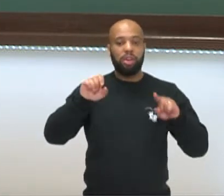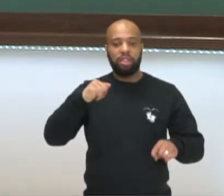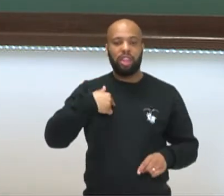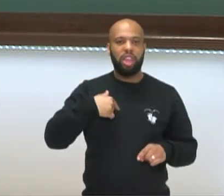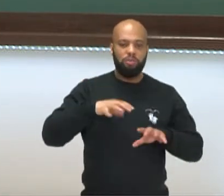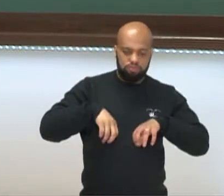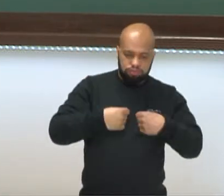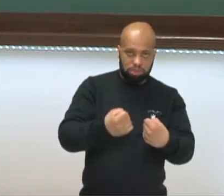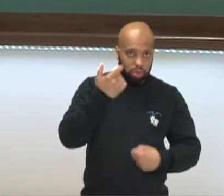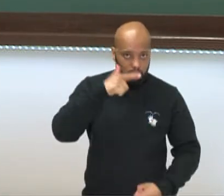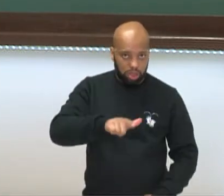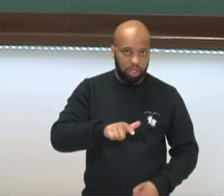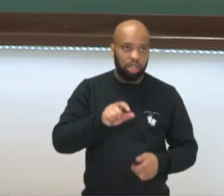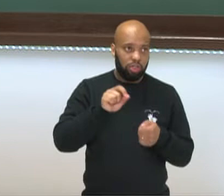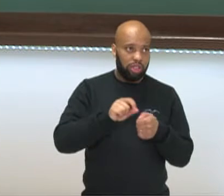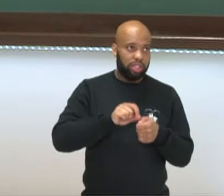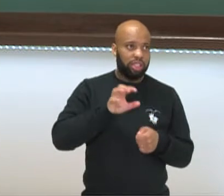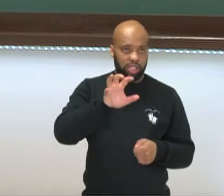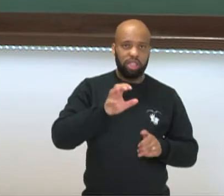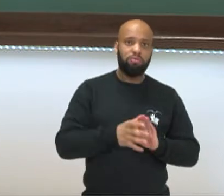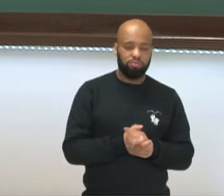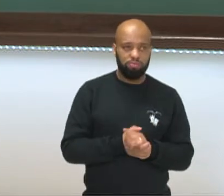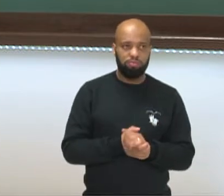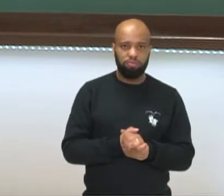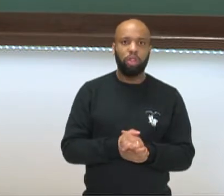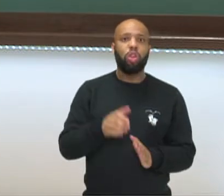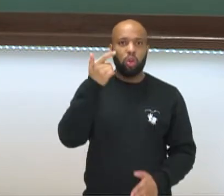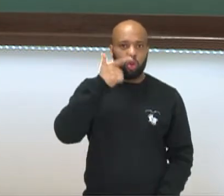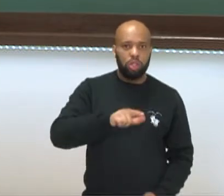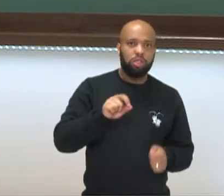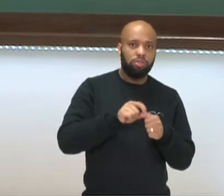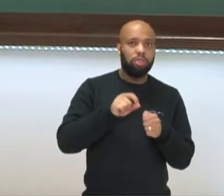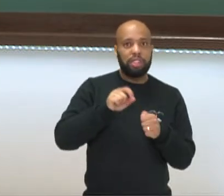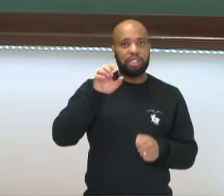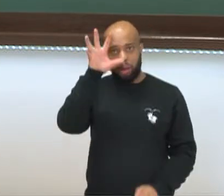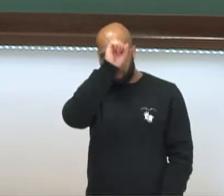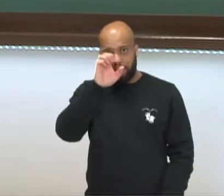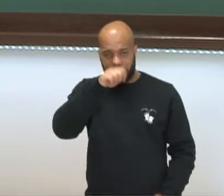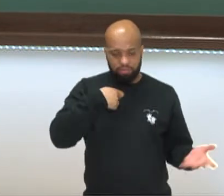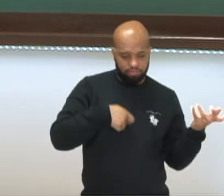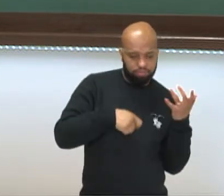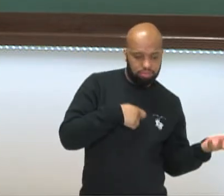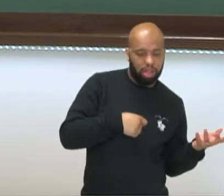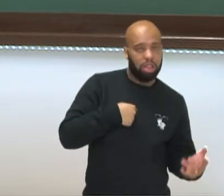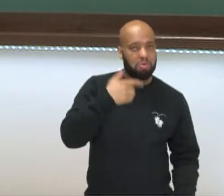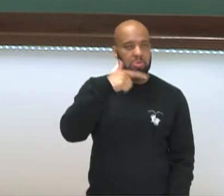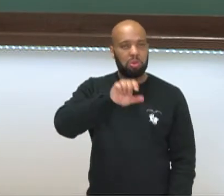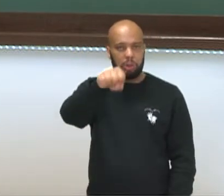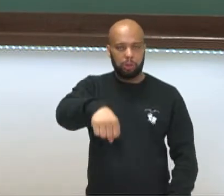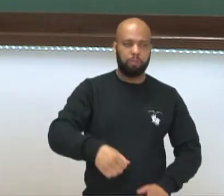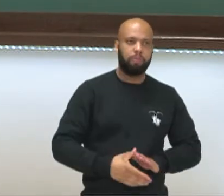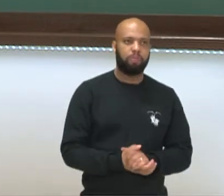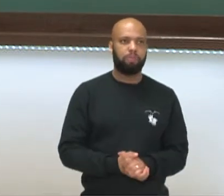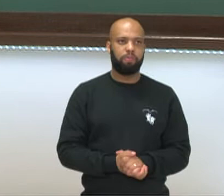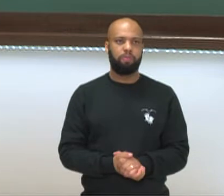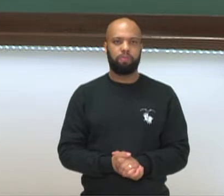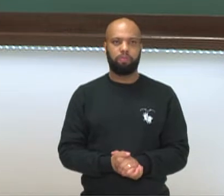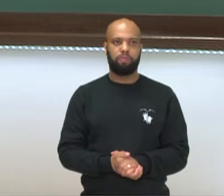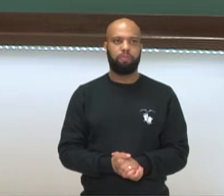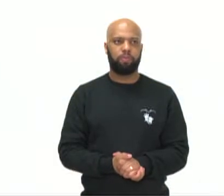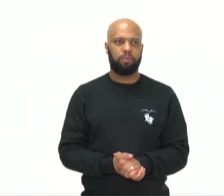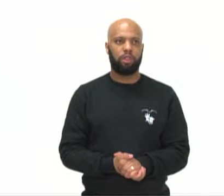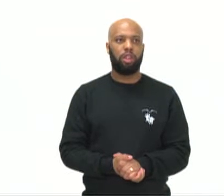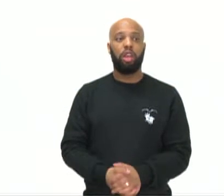esforçar, eu consigo fazer aí consigo aprender a tocar um instrumento? É bem provável que sim. O